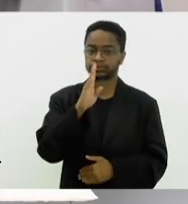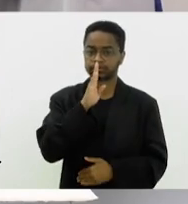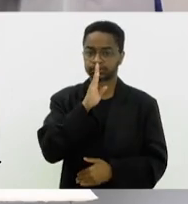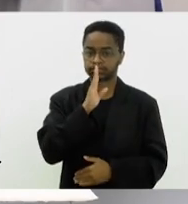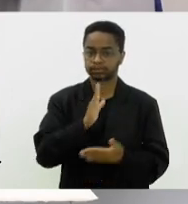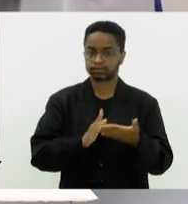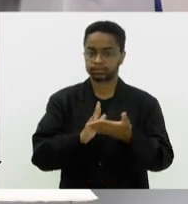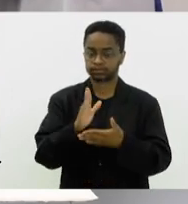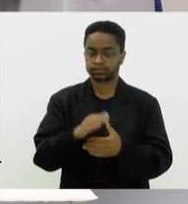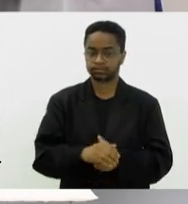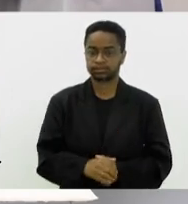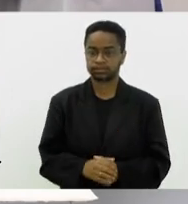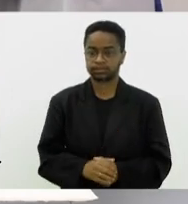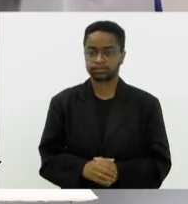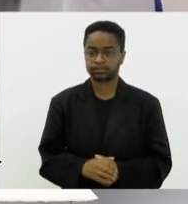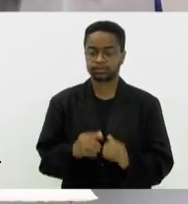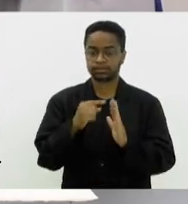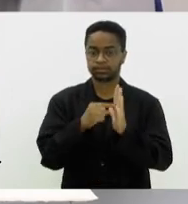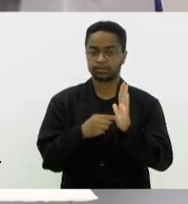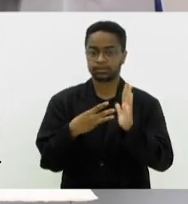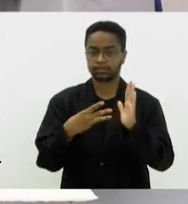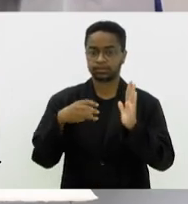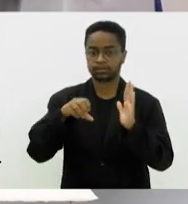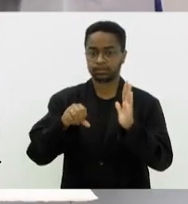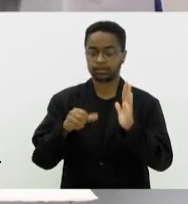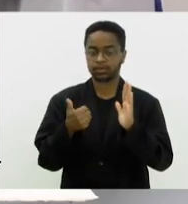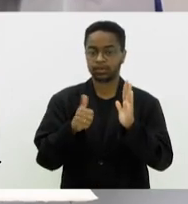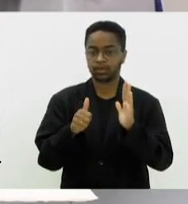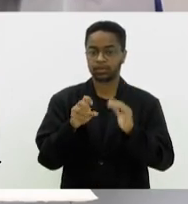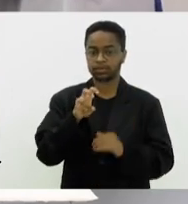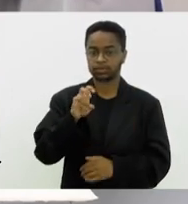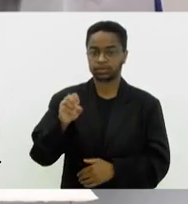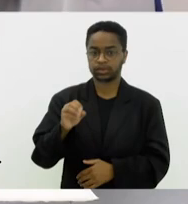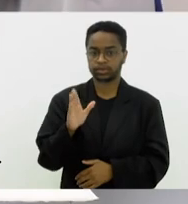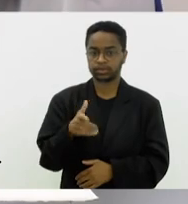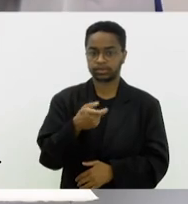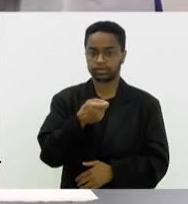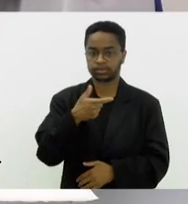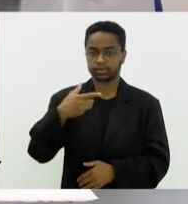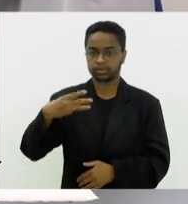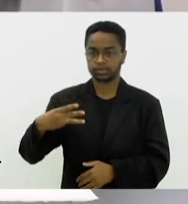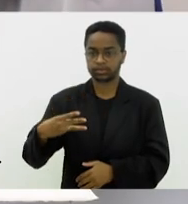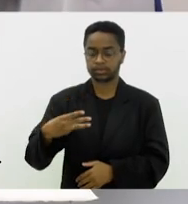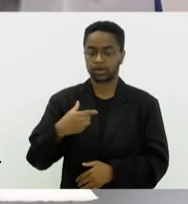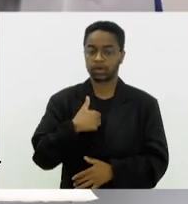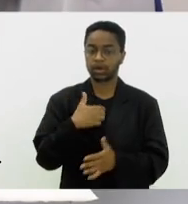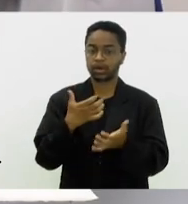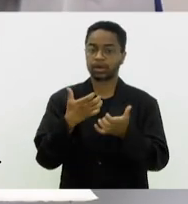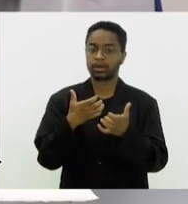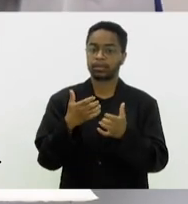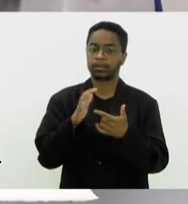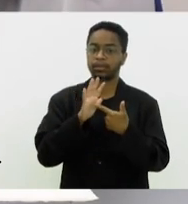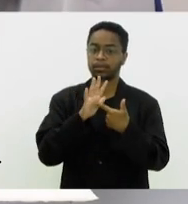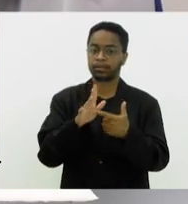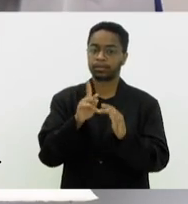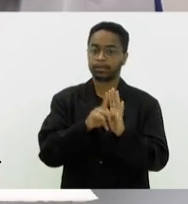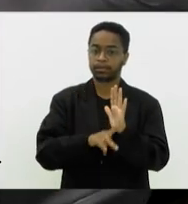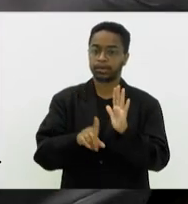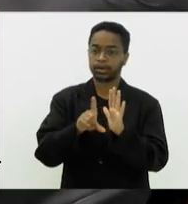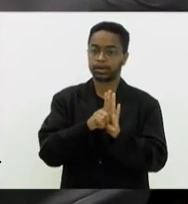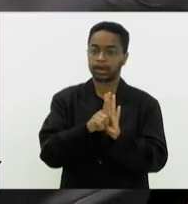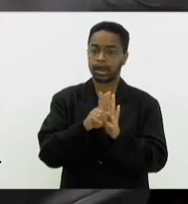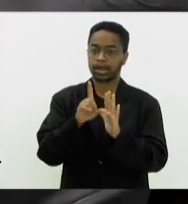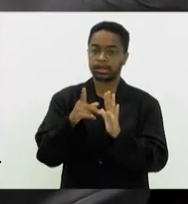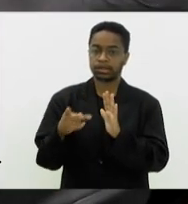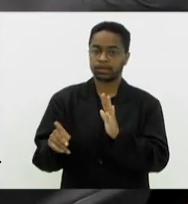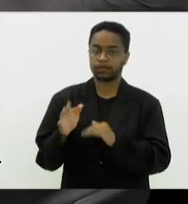estão, aprovado. 39 da pauta, PL 1150 de 2023, de autoria... Só queria assinalar que esse projeto de lei é do futuro